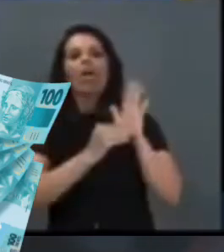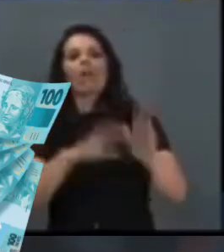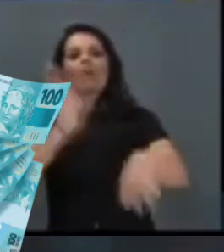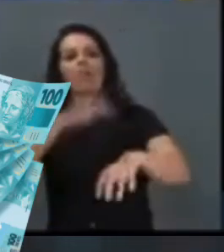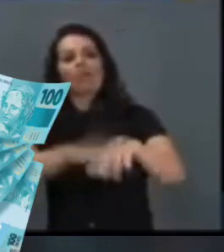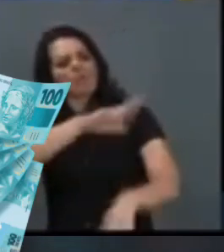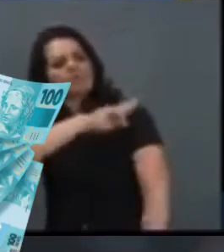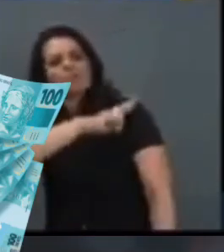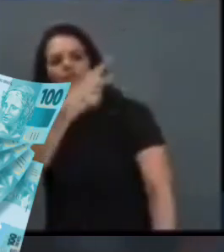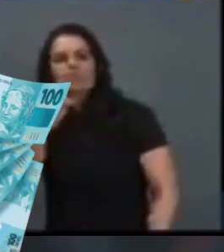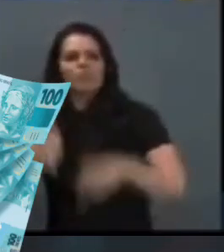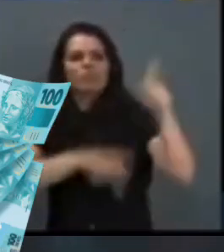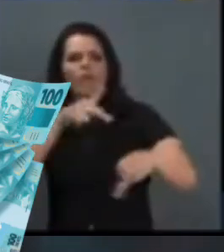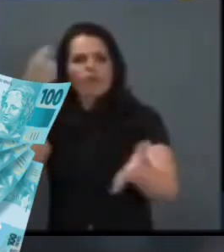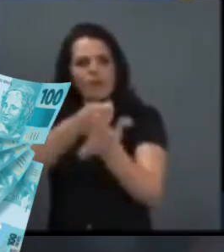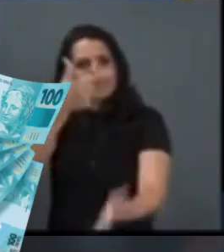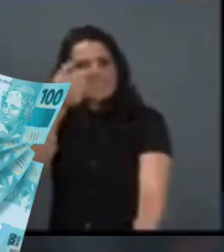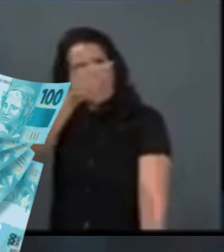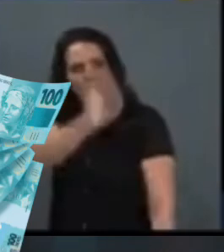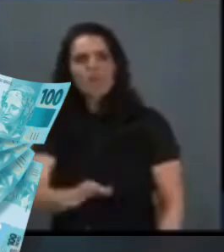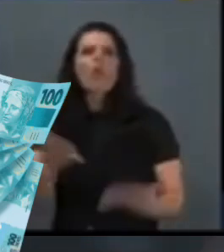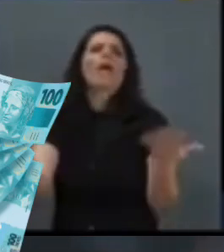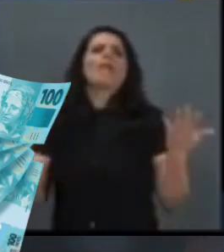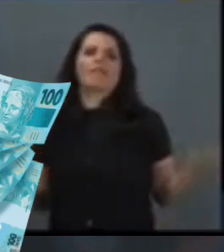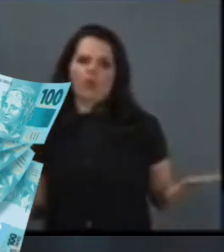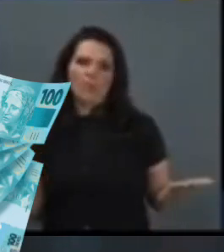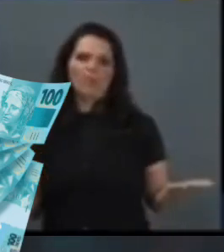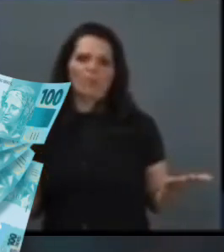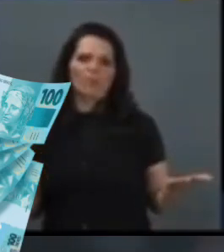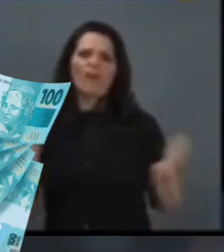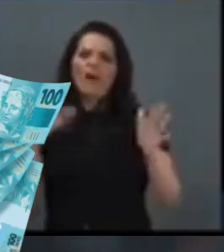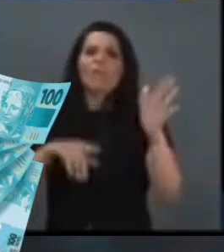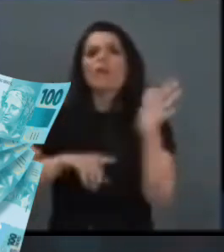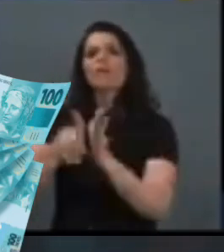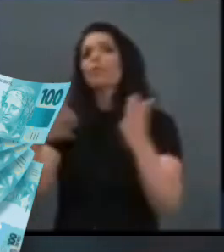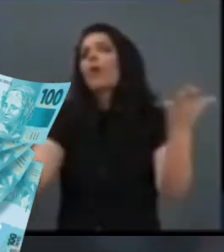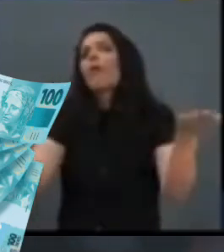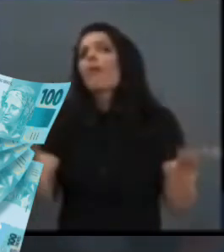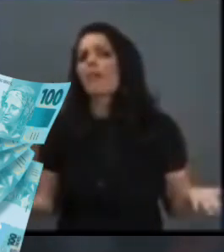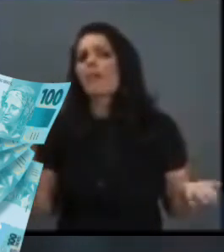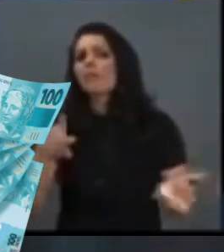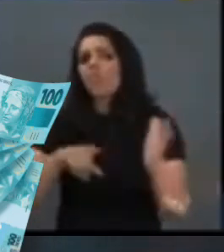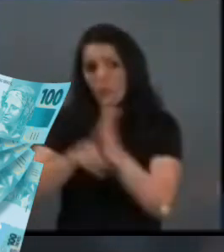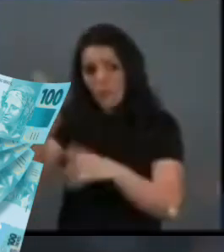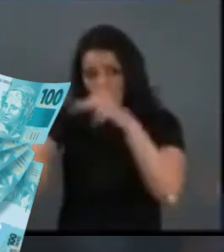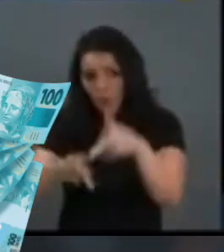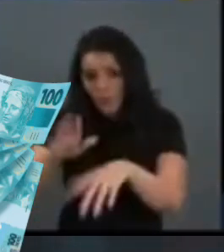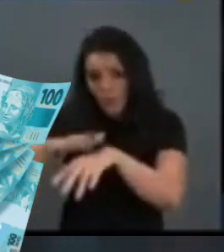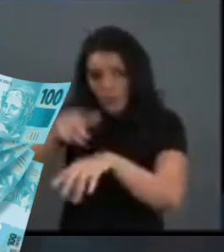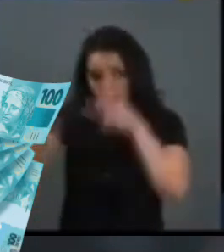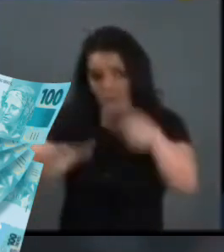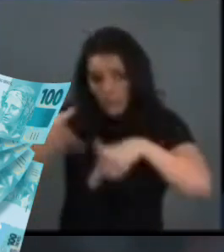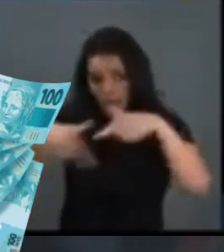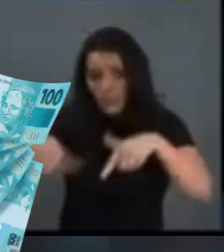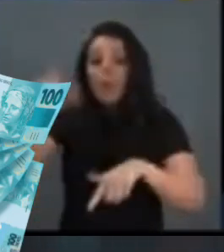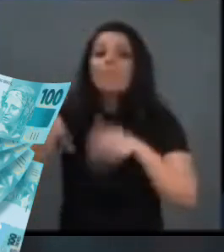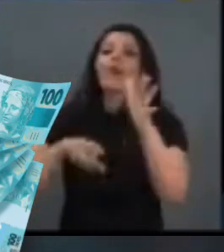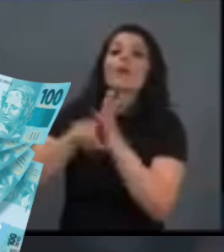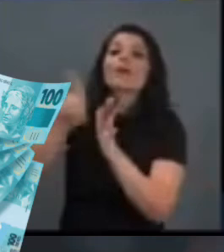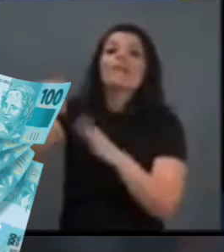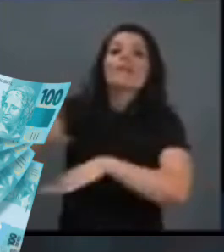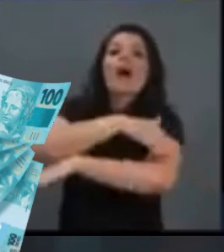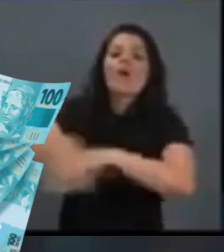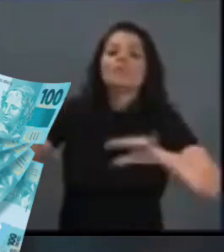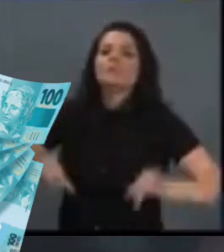lombo do trabalhador 27%. Que sociedade que é essa? Eu faço uma pergunta aqui, que sociedade que é essa? Você perguntou ao trabalhador? Porque o trabalhador, quando ele está na